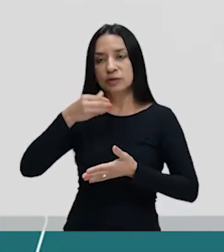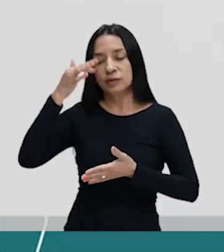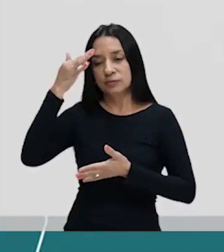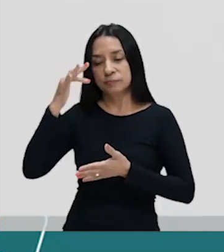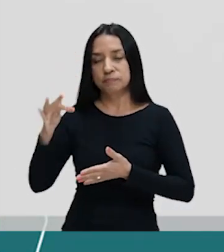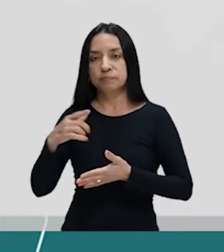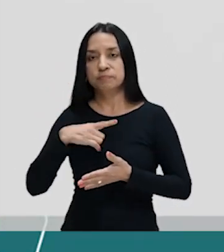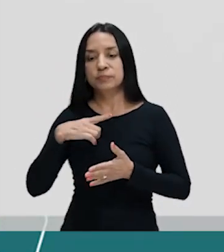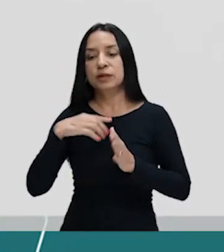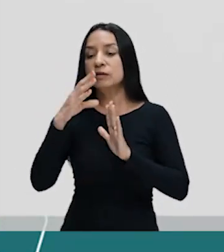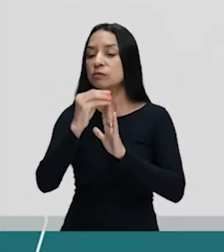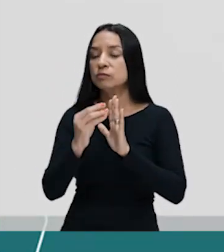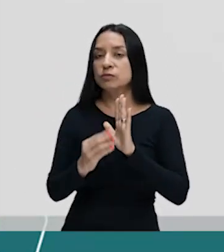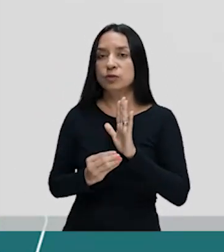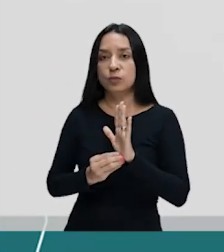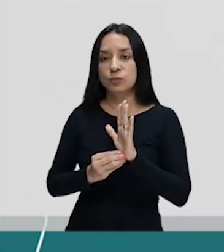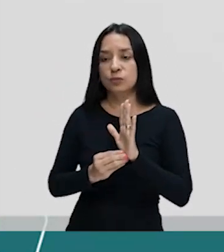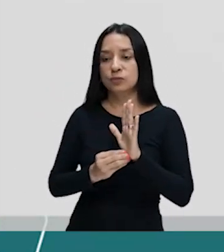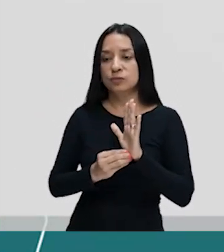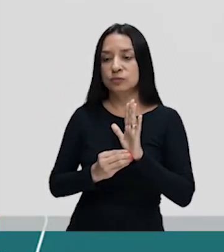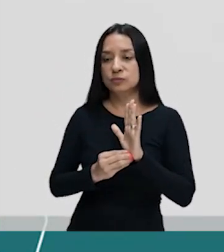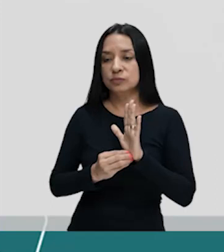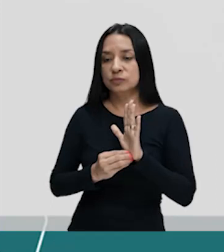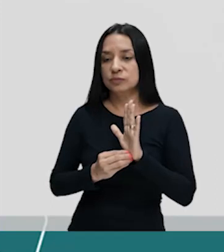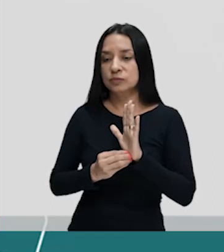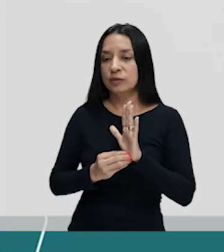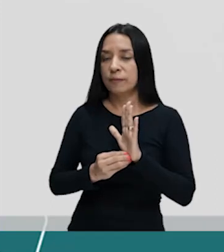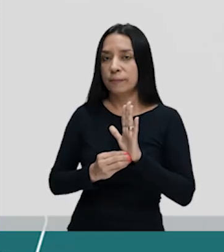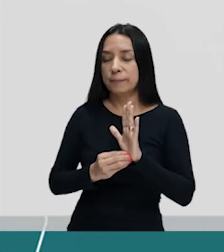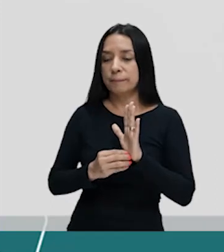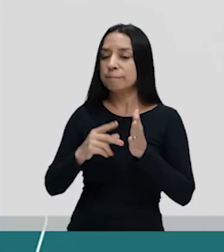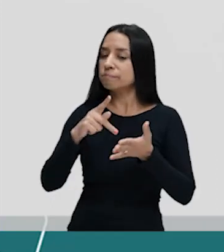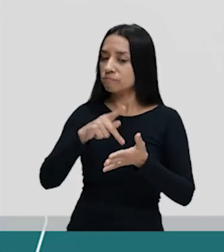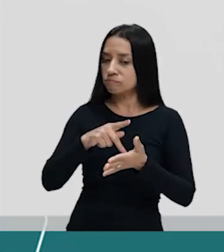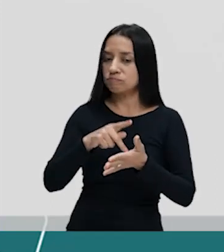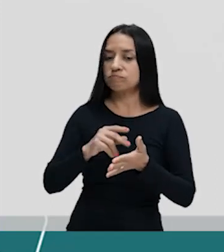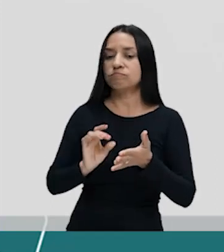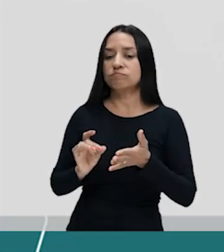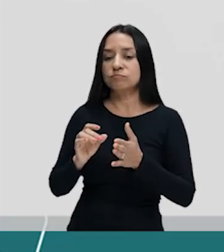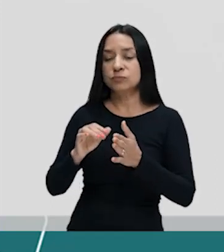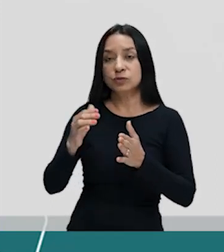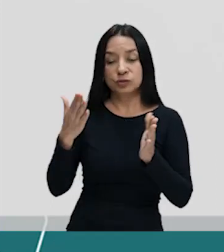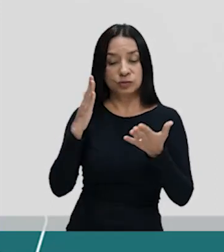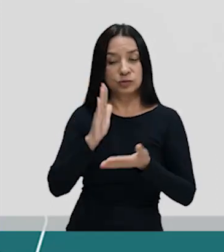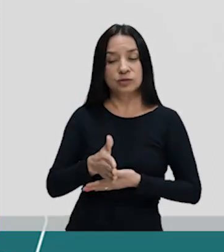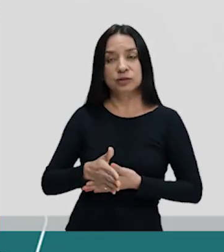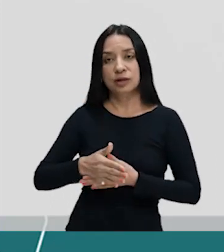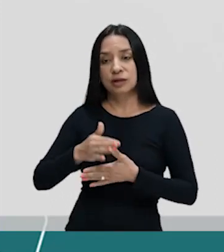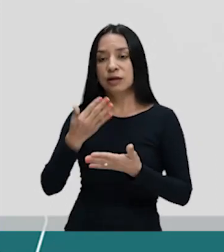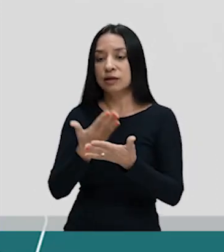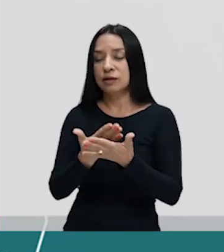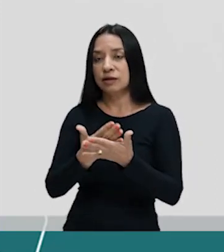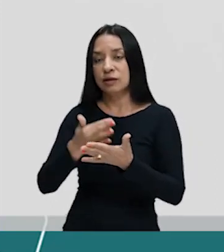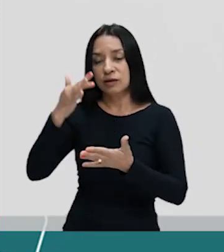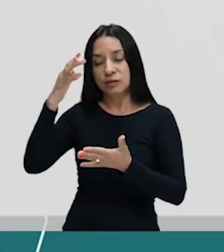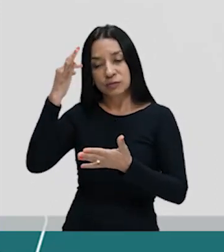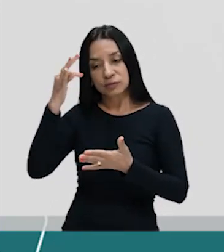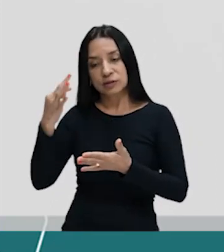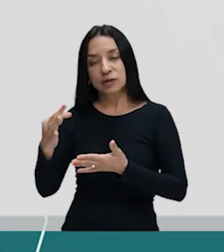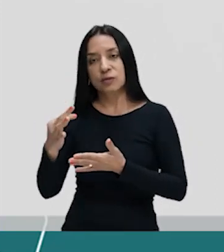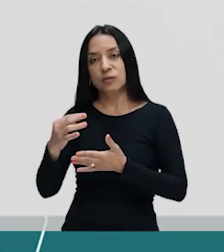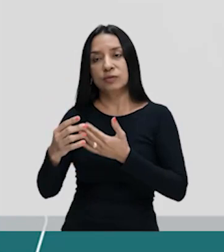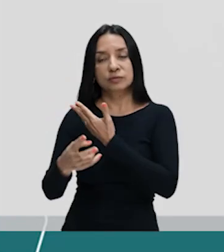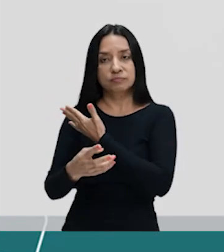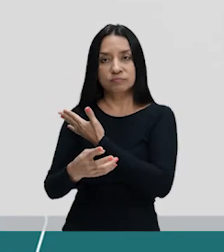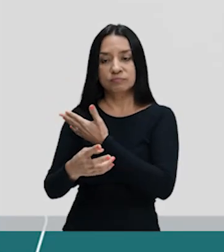conteúdos aqui, conteúdos drasticamente colocados sobre este assunto. Aqui na plataforma nós já explicamos para vocês